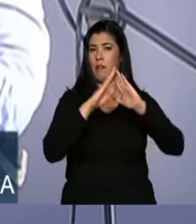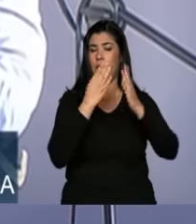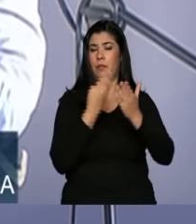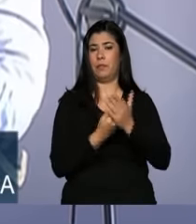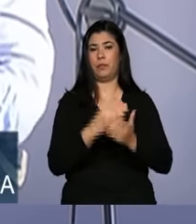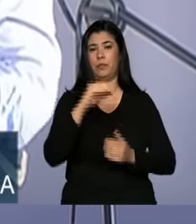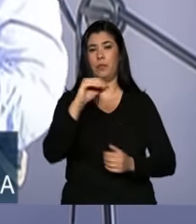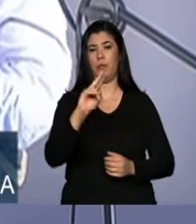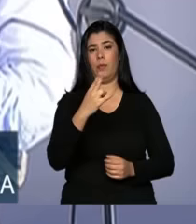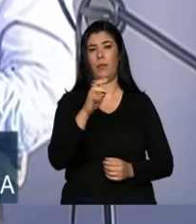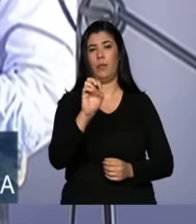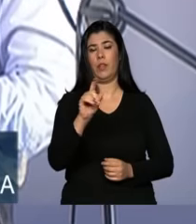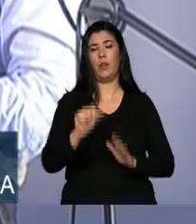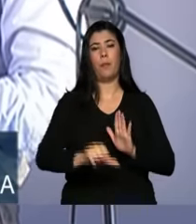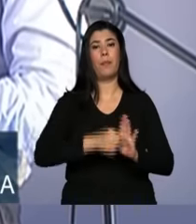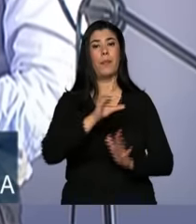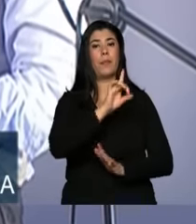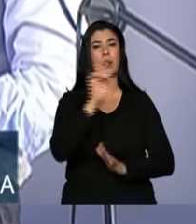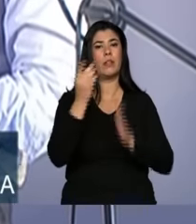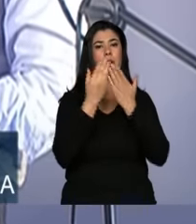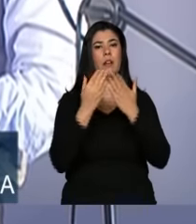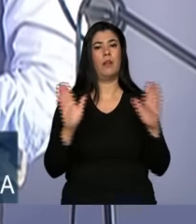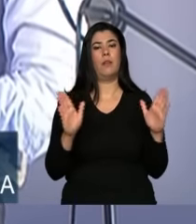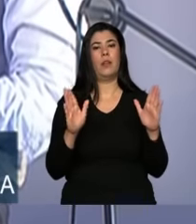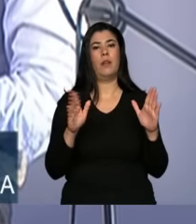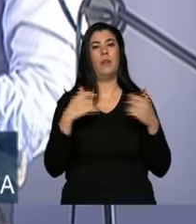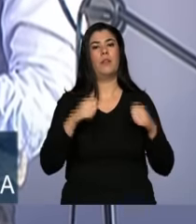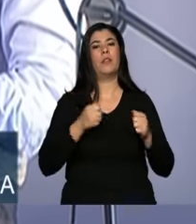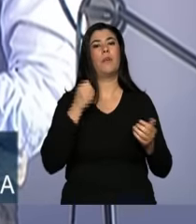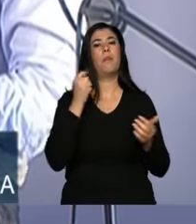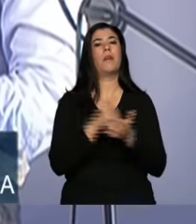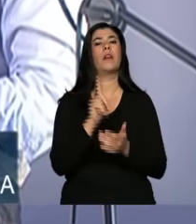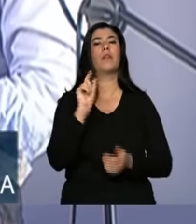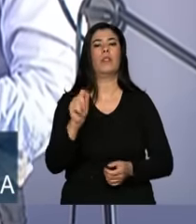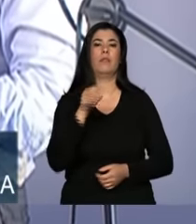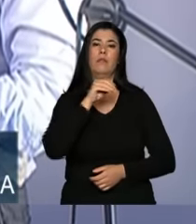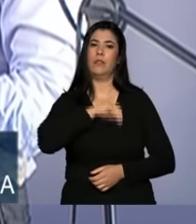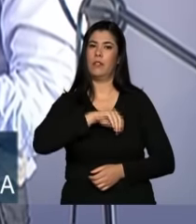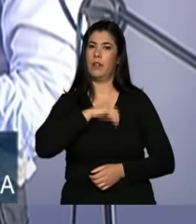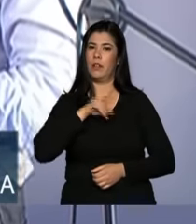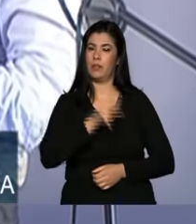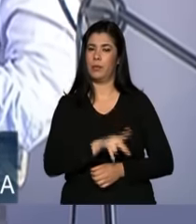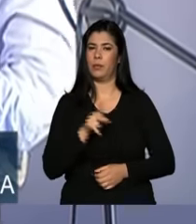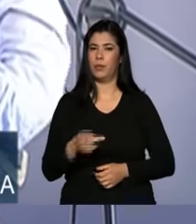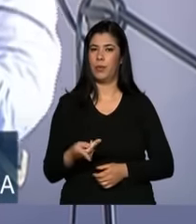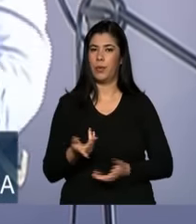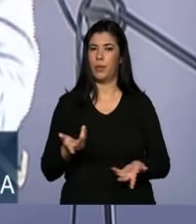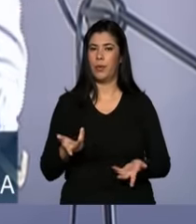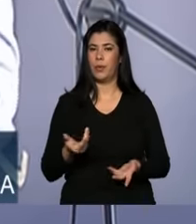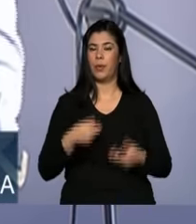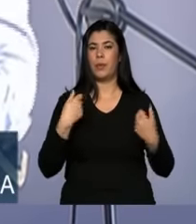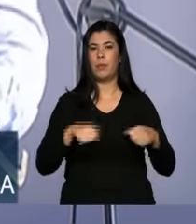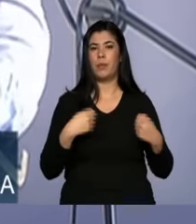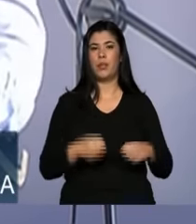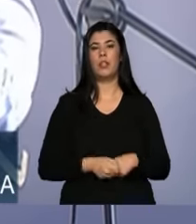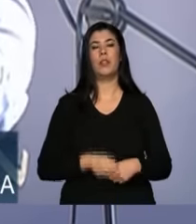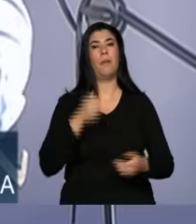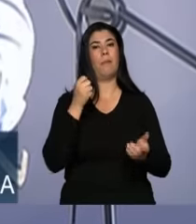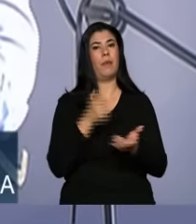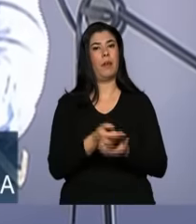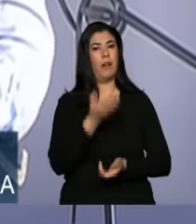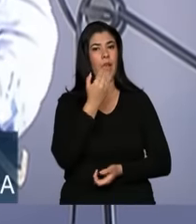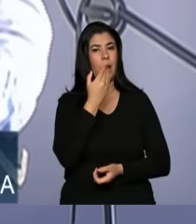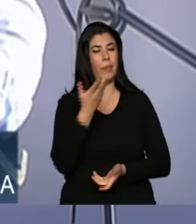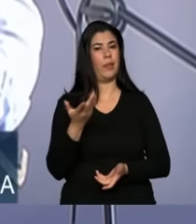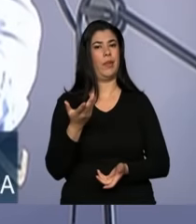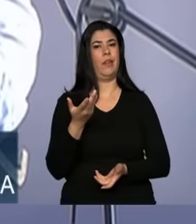no primeiro dia que ele abre a creche, ele já tem que pagar o salário de professor no final do mês, tem que pagar a merenda, tem que pagar